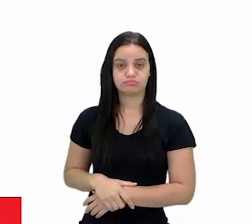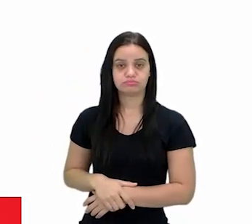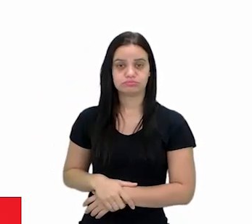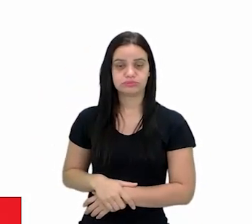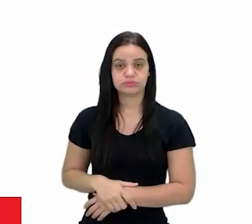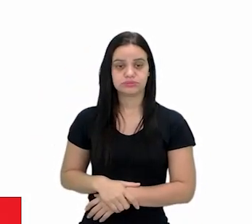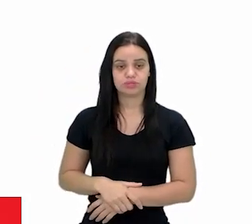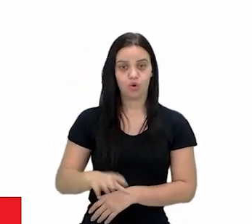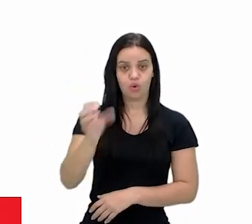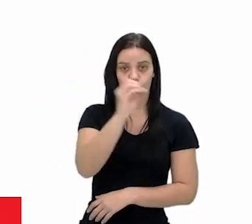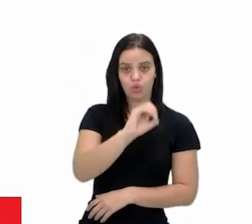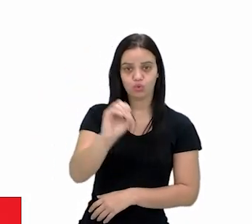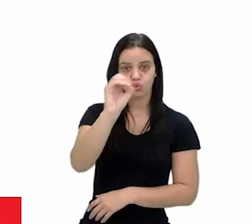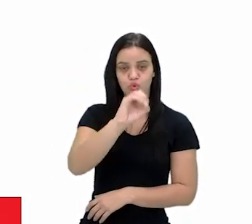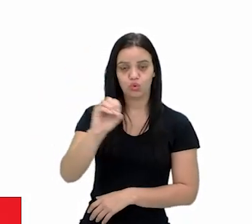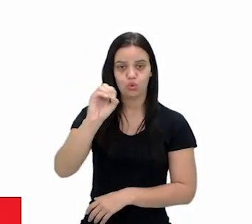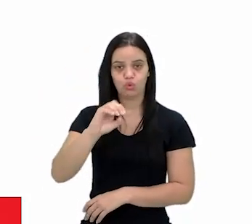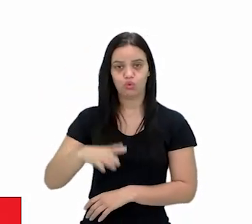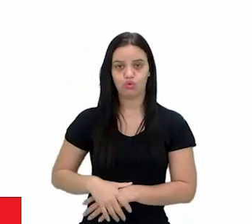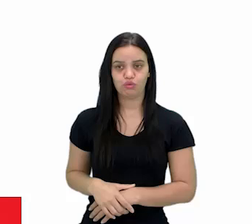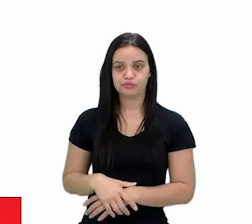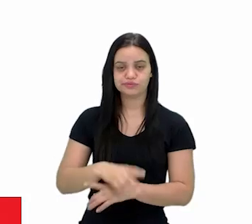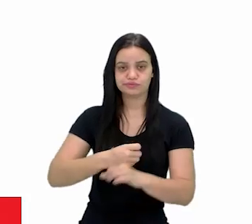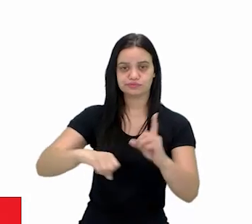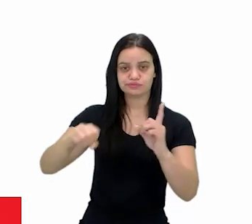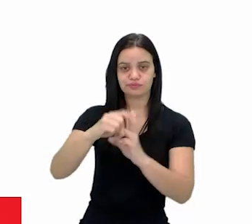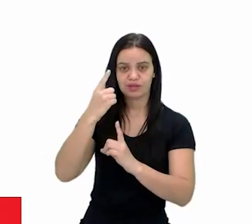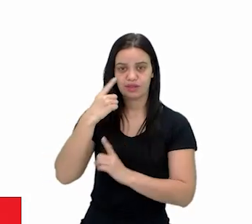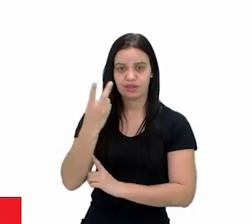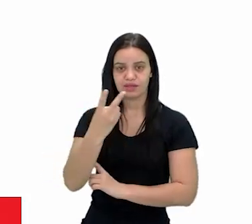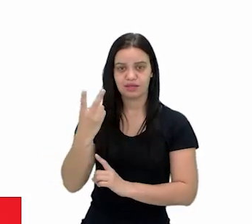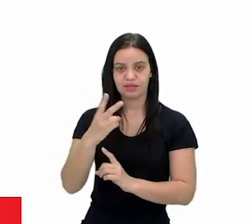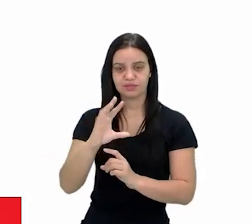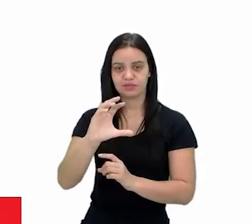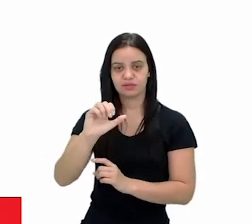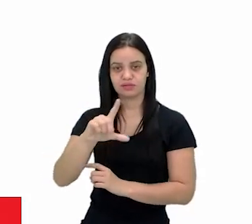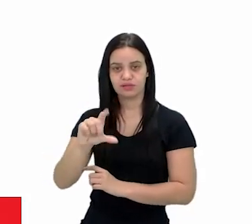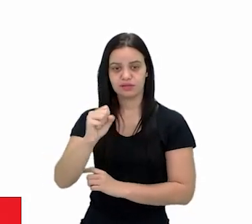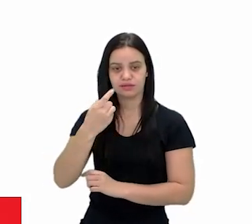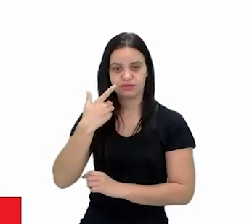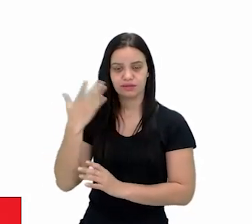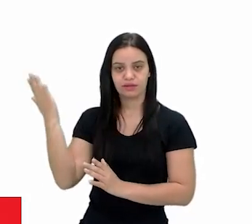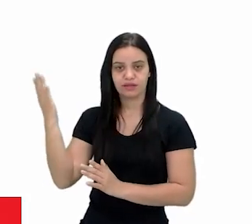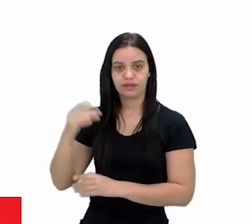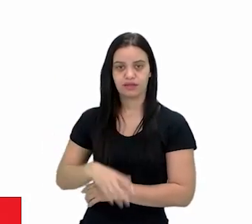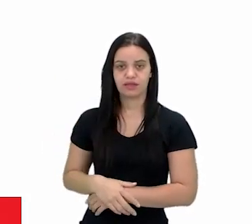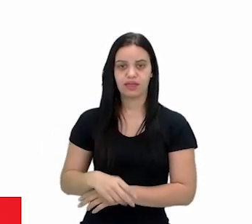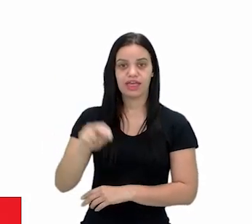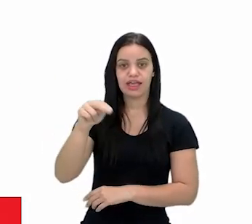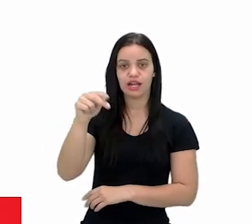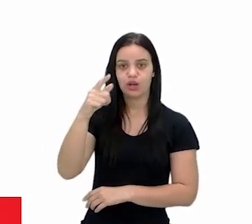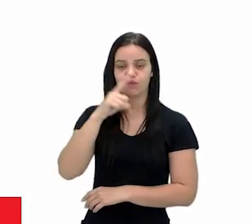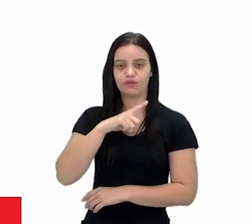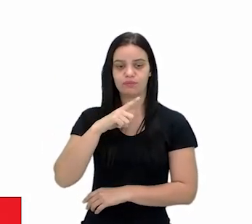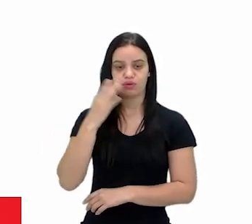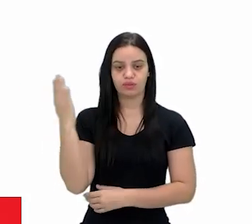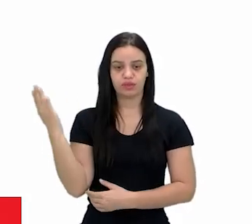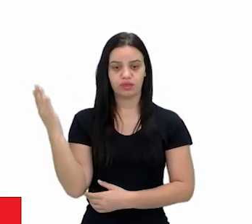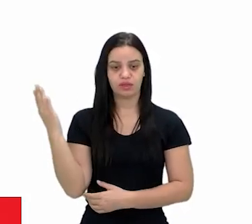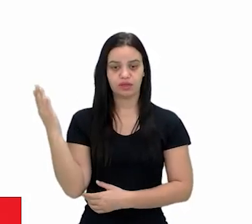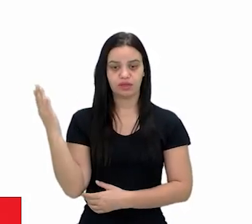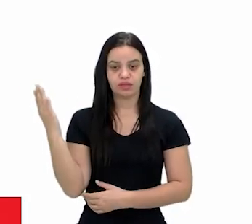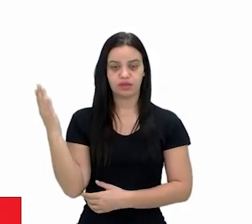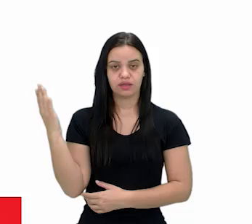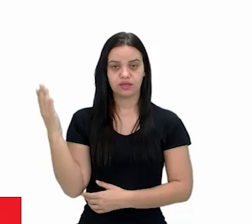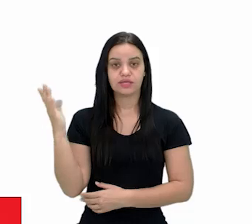Em outubro, Cidadã de Segunda Classe, de Buxa Emereta. E a gente encerra o ano, em novembro, com São Bernardo,